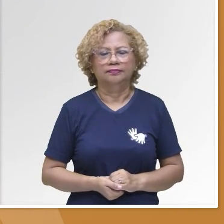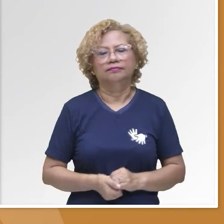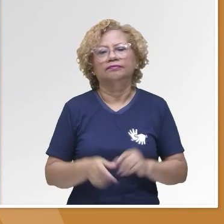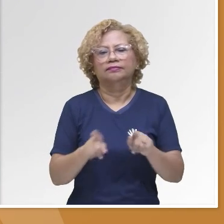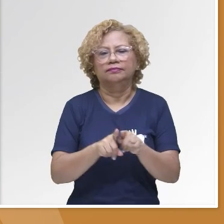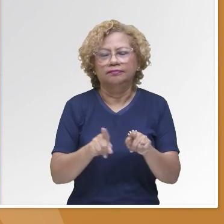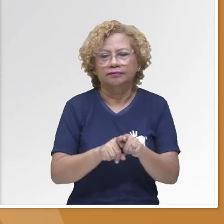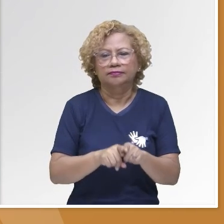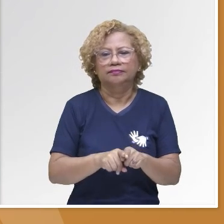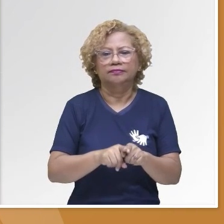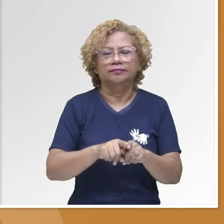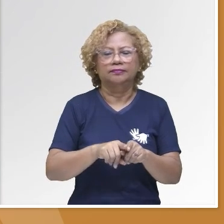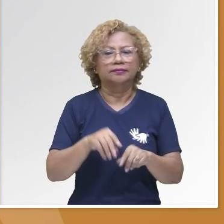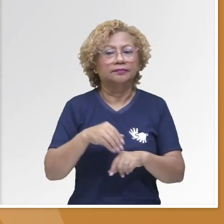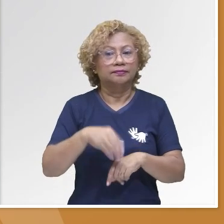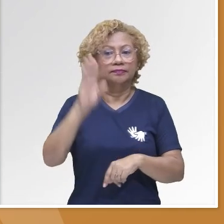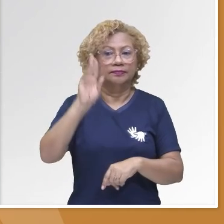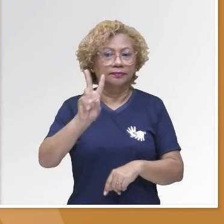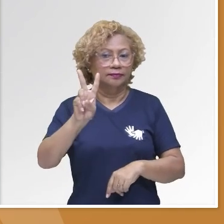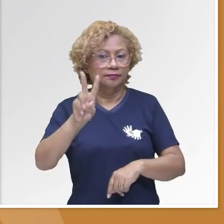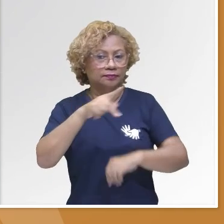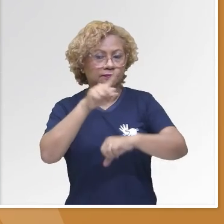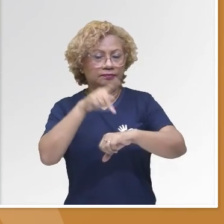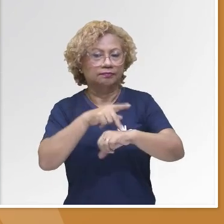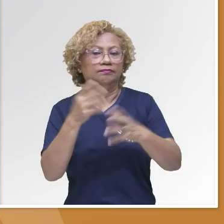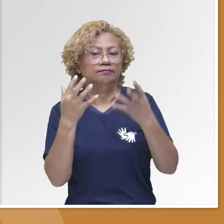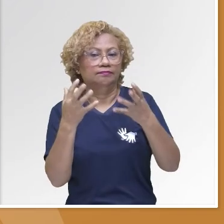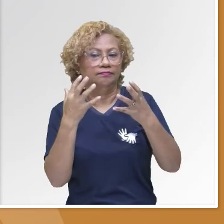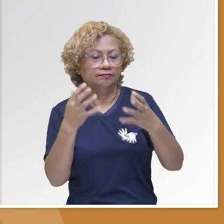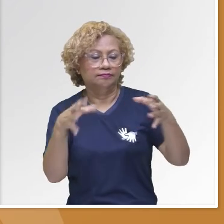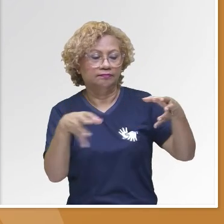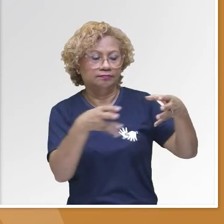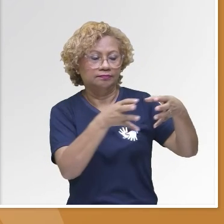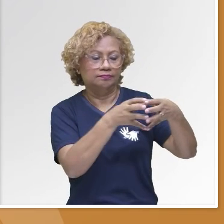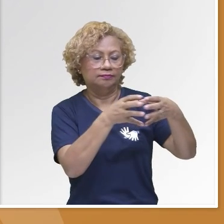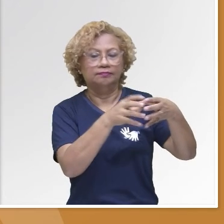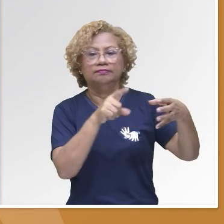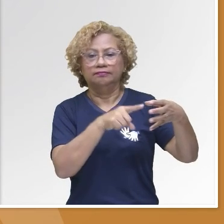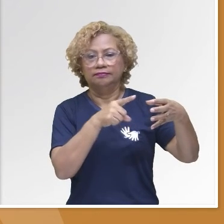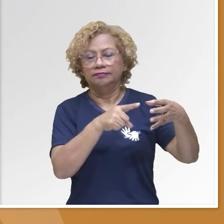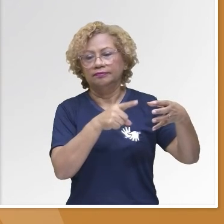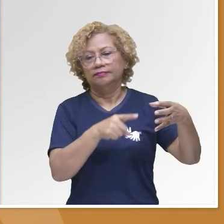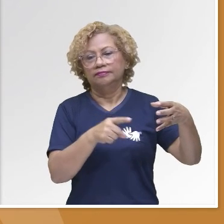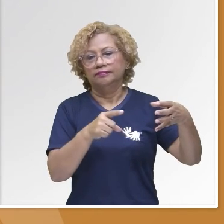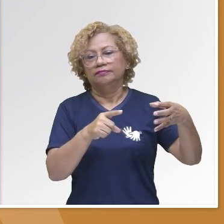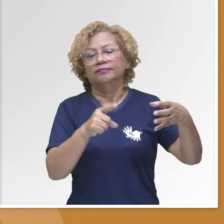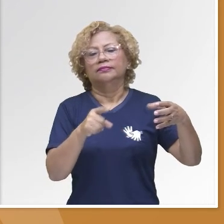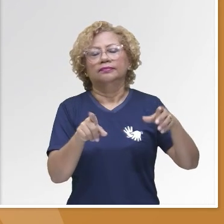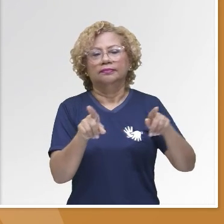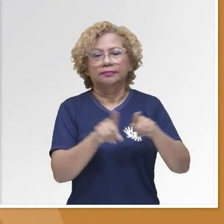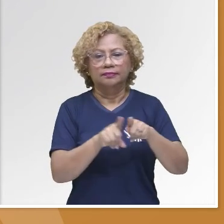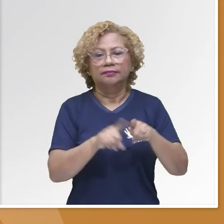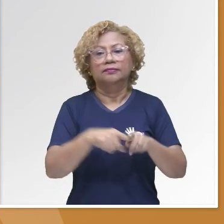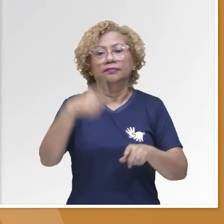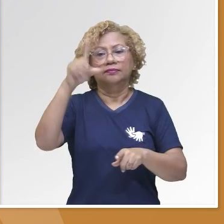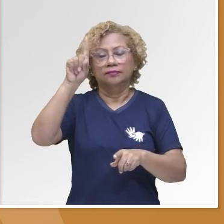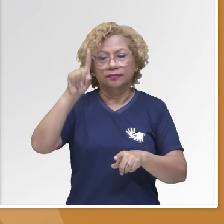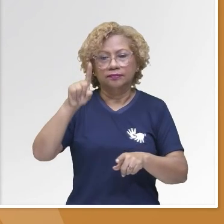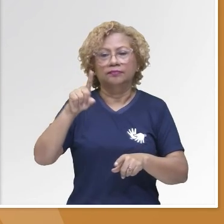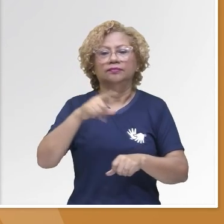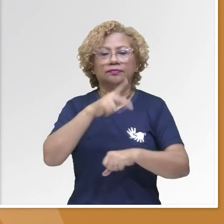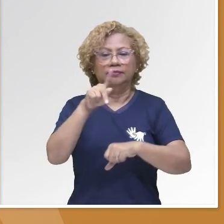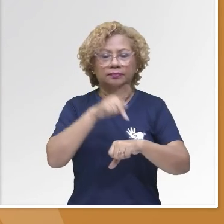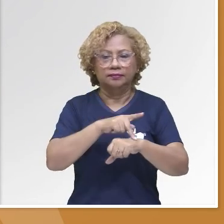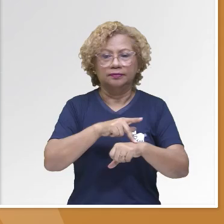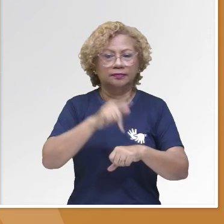fazer parte, né, também aí dessa Comunidade Econômica Europeia. Também a Grécia, né, e